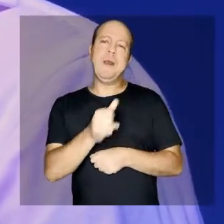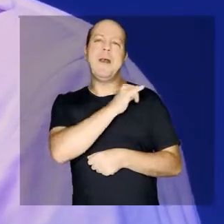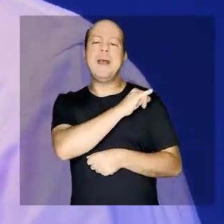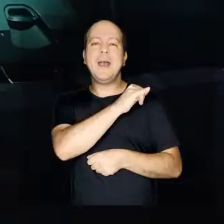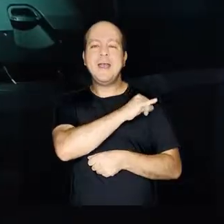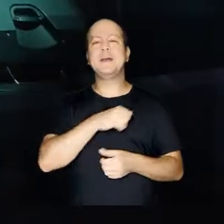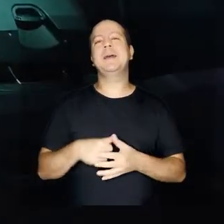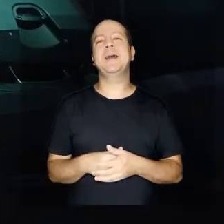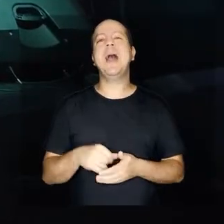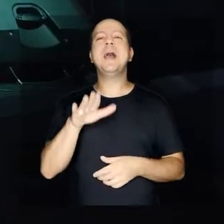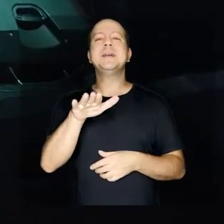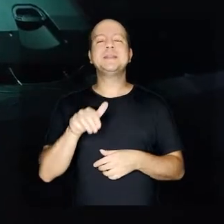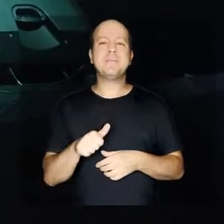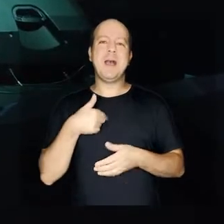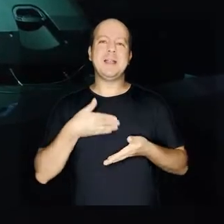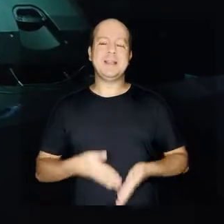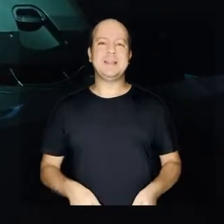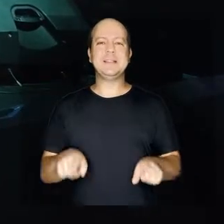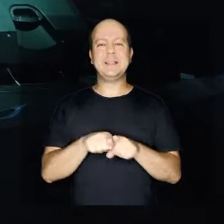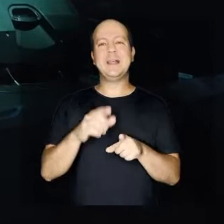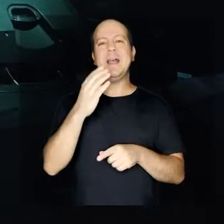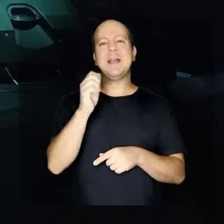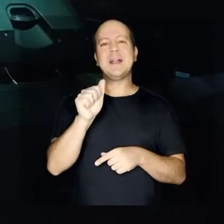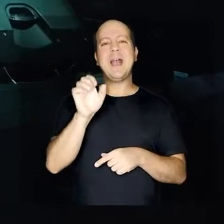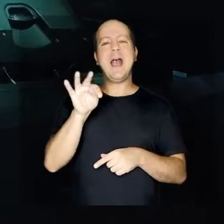muito tempo minha amada querida